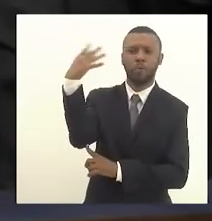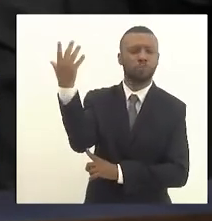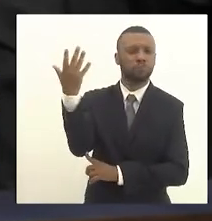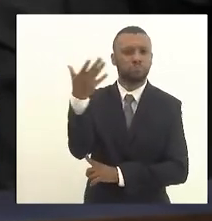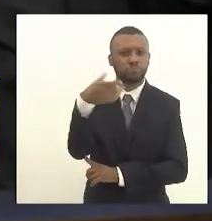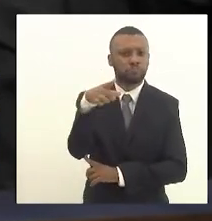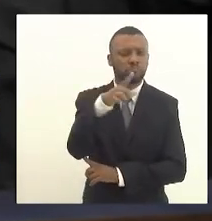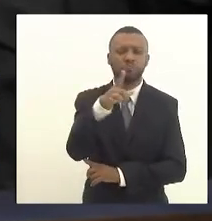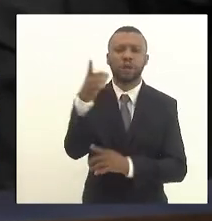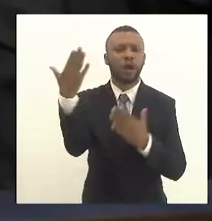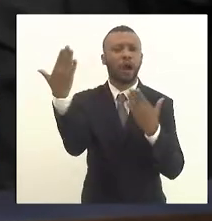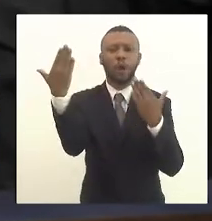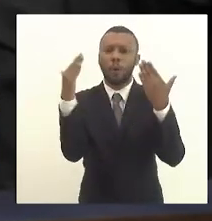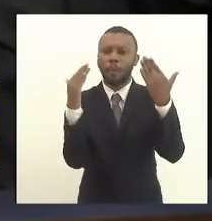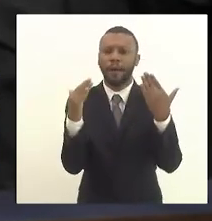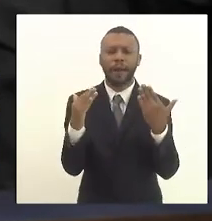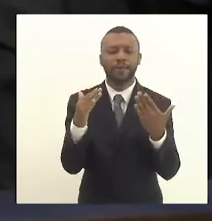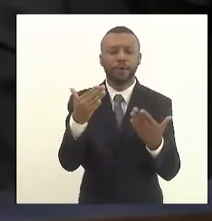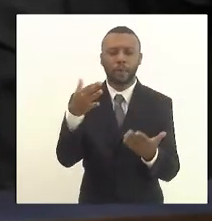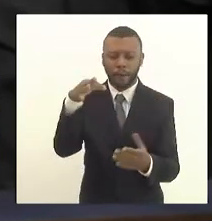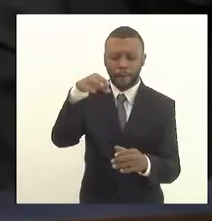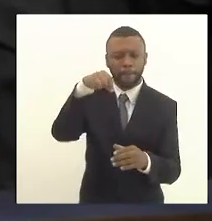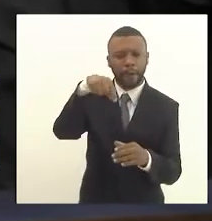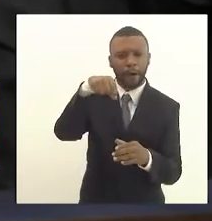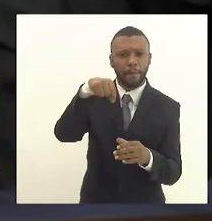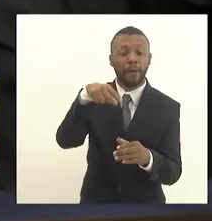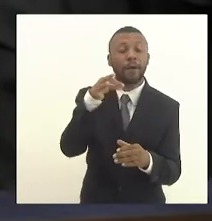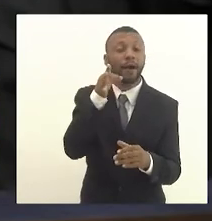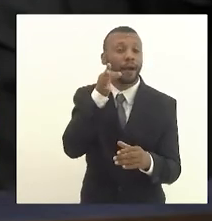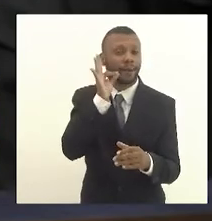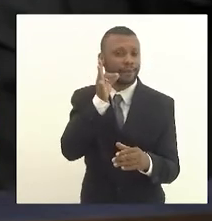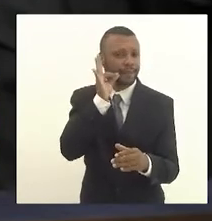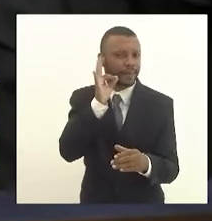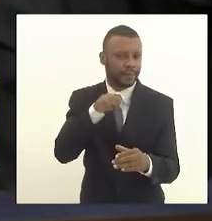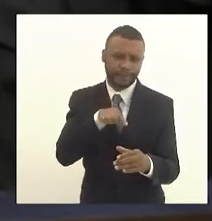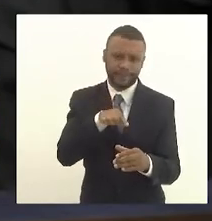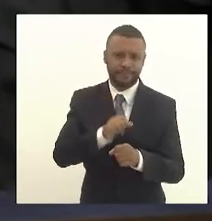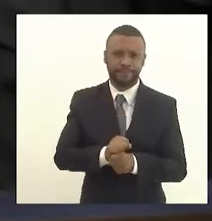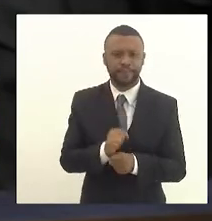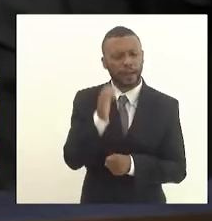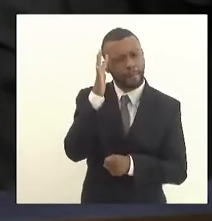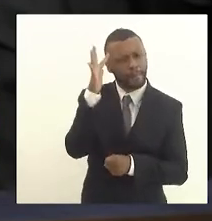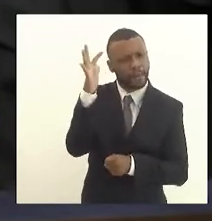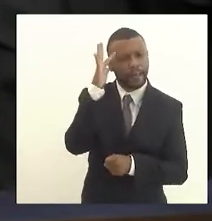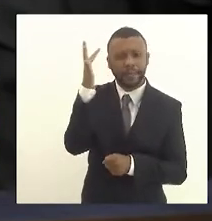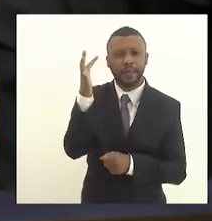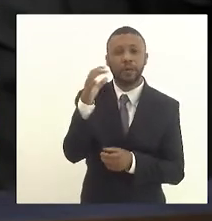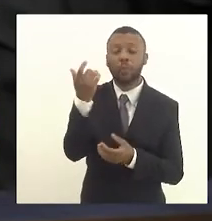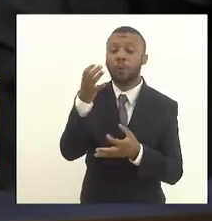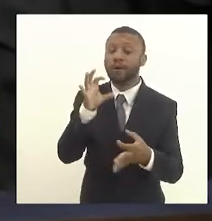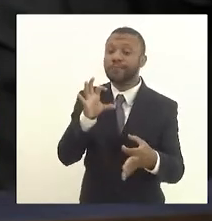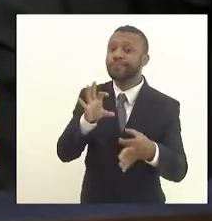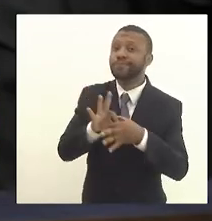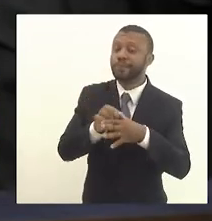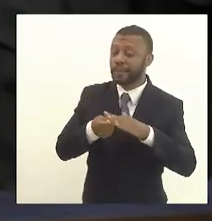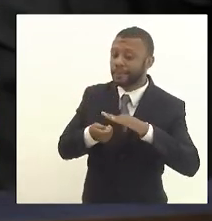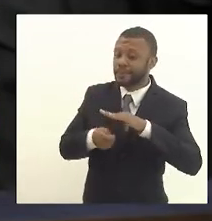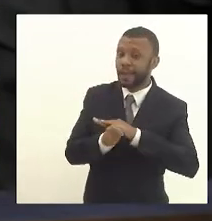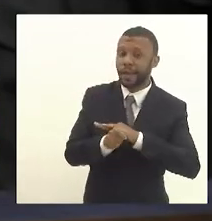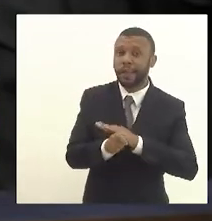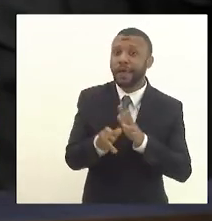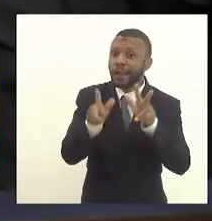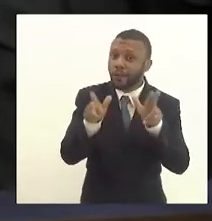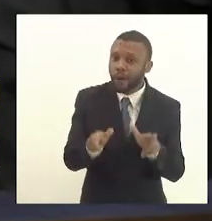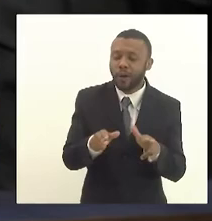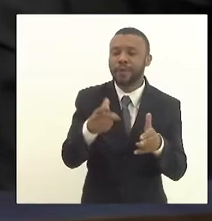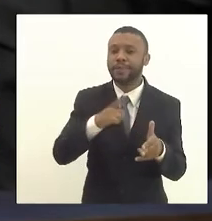uma cafeteira. E pensem nas aplicações que vão chegar como cápsulas de café. Quanto mais cafeteira,